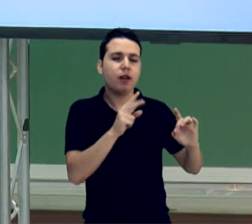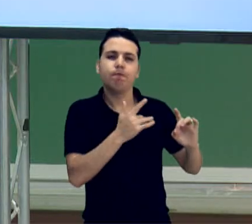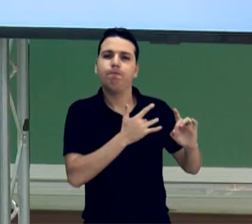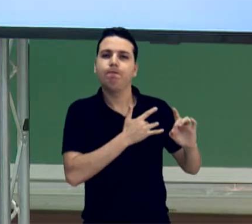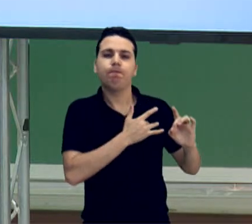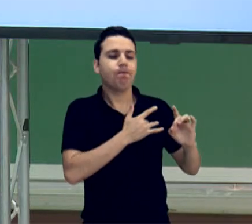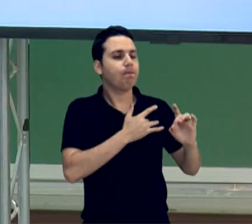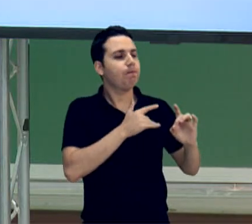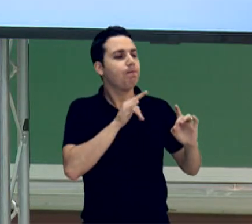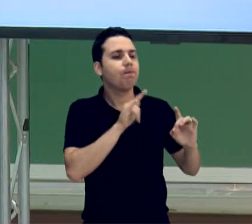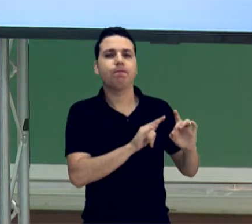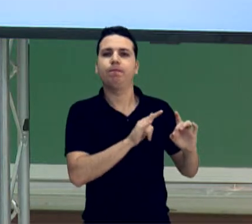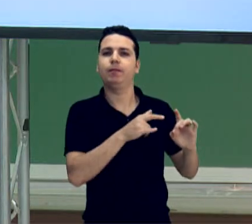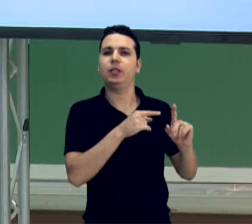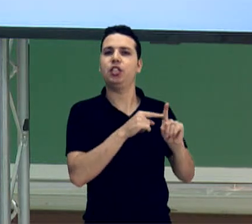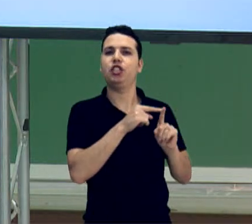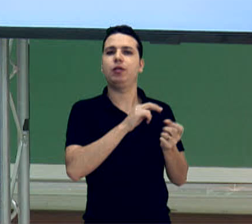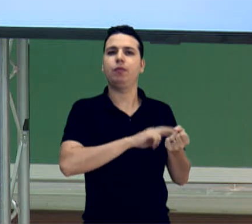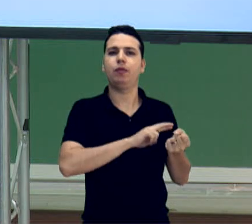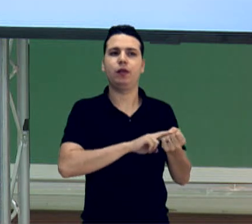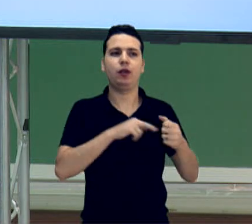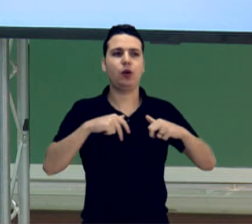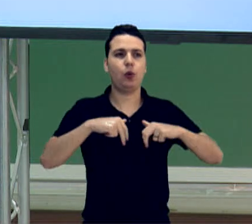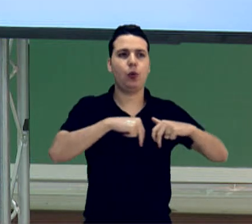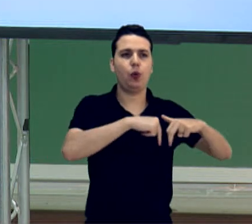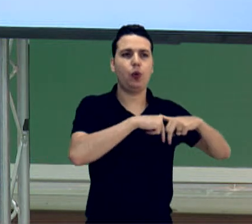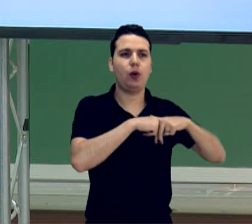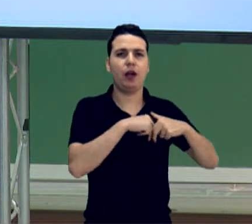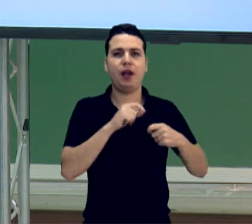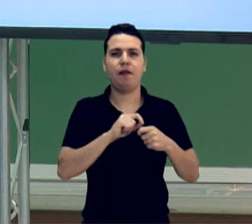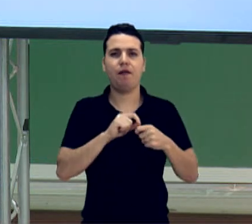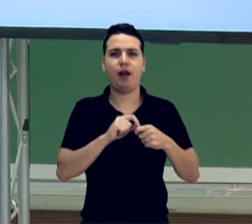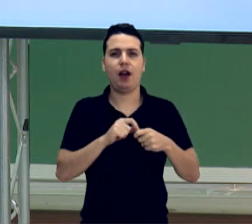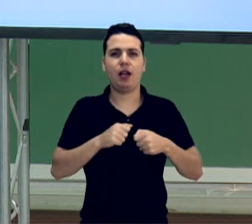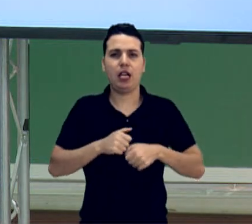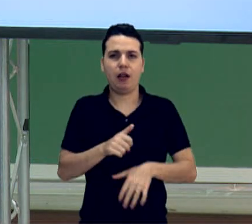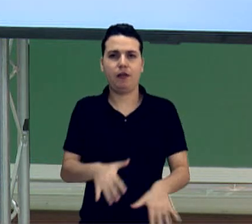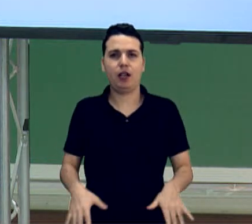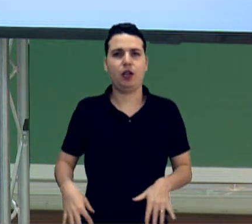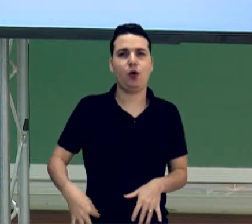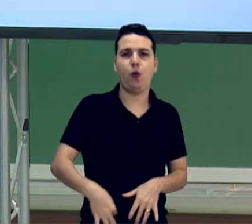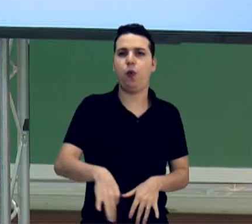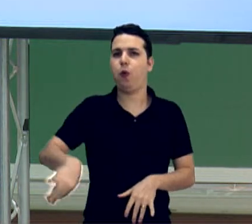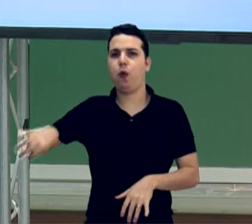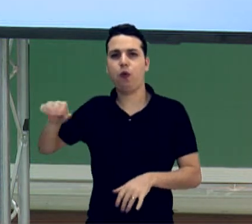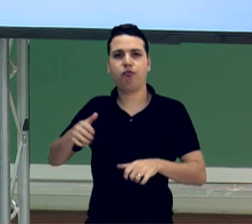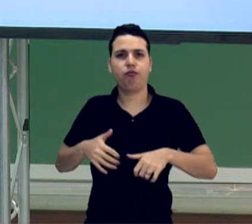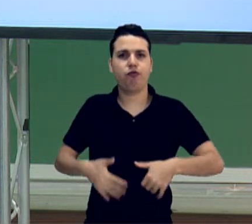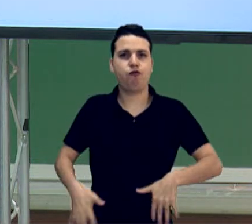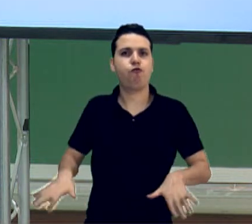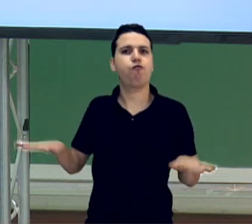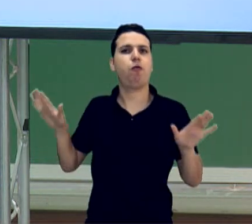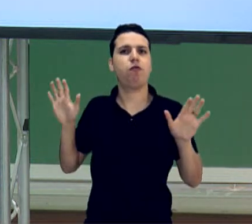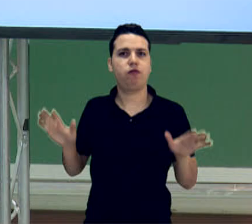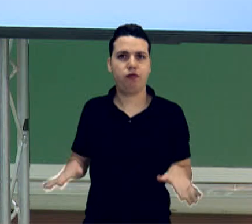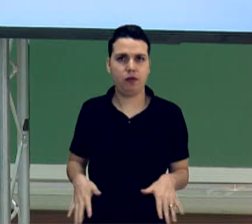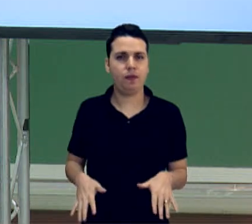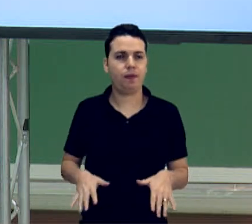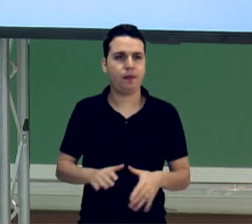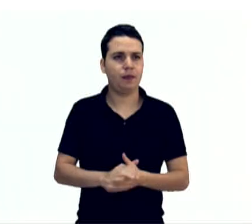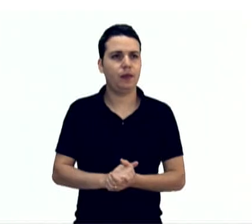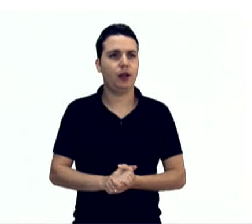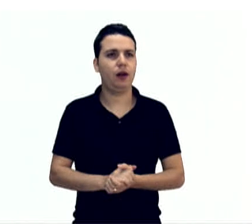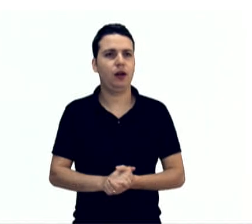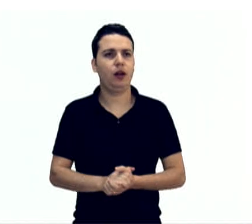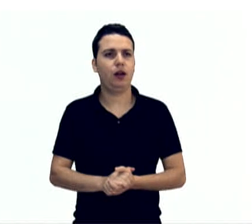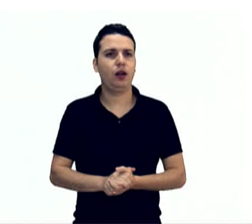bem valseado, mas é acelerado, e faz o vestido da prenda rodopiar, levantar. Então, ele chegou ao Brasil pelo